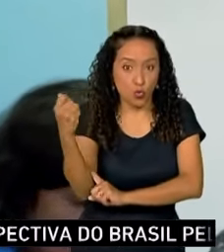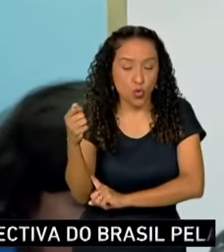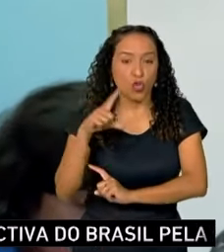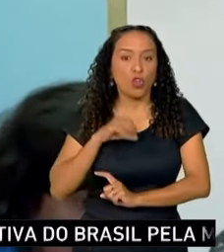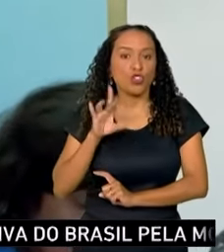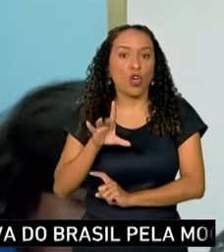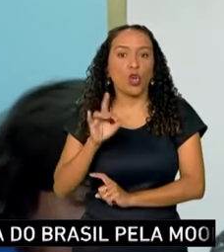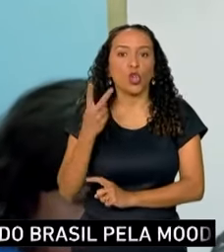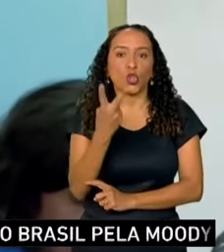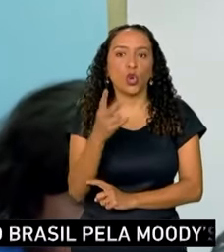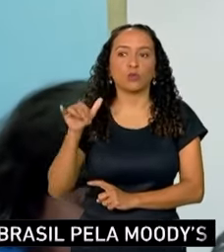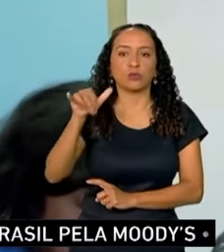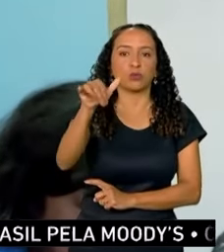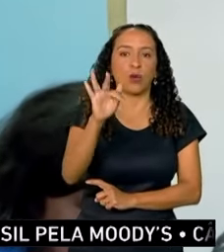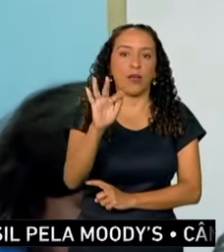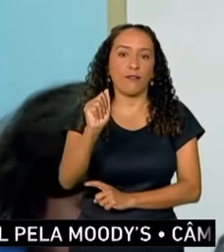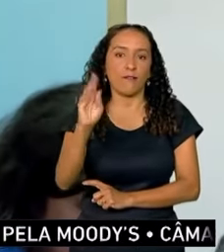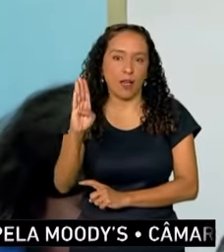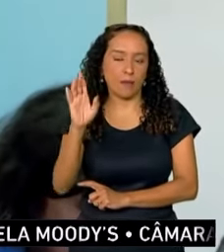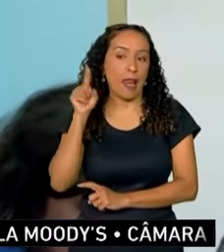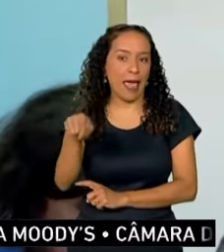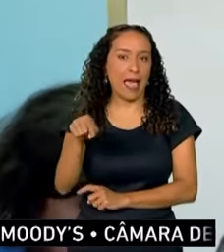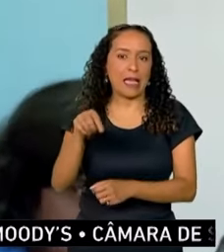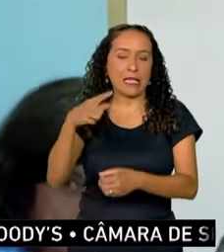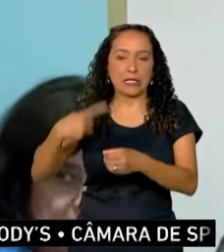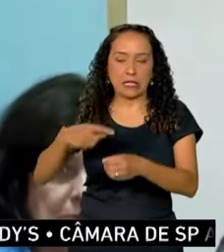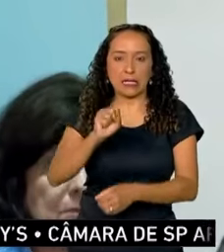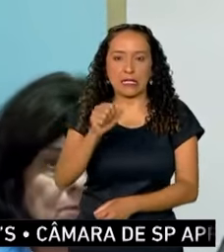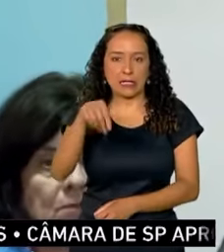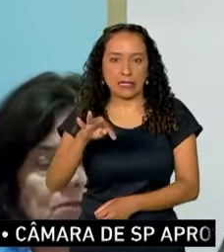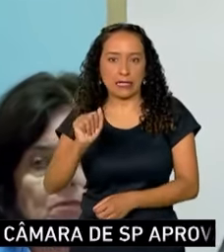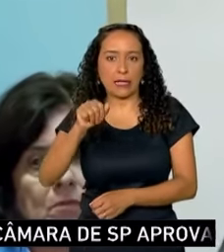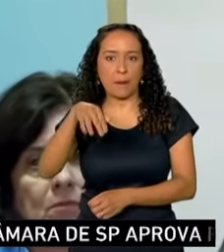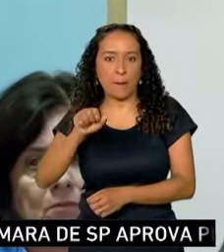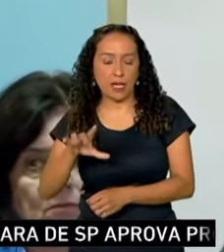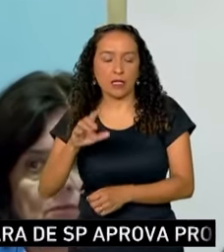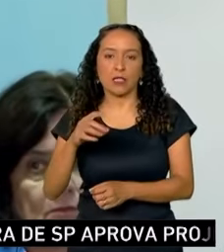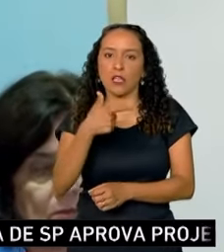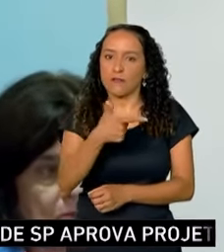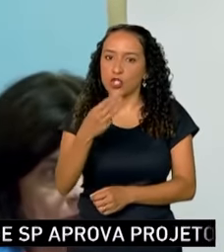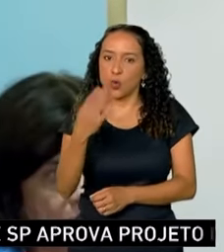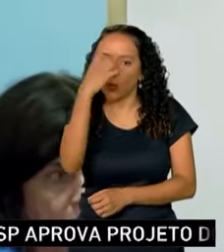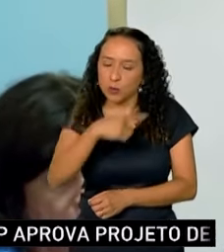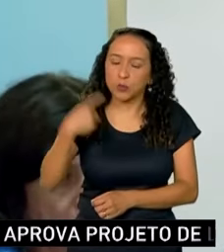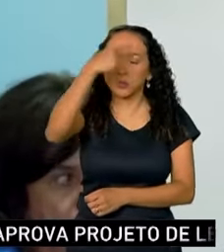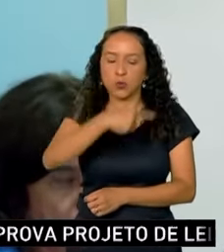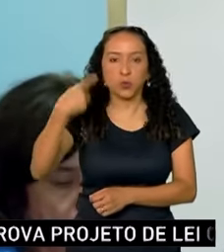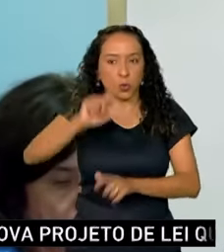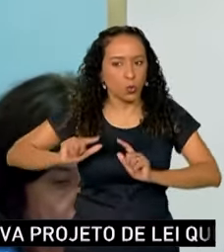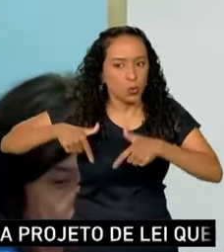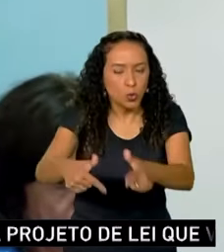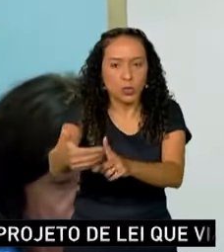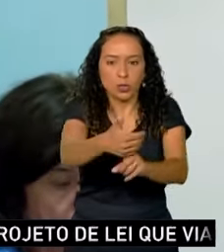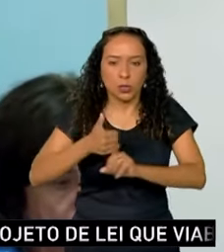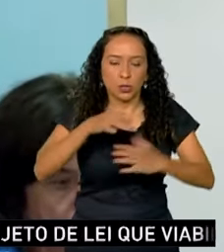estávamos somente com as duas aeronaves da Força Aérea Brasileira em Santa Maria. E passamos 24 horas ali fazendo os resgates, trazendo